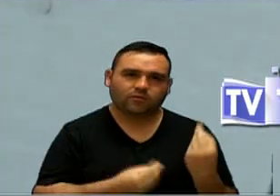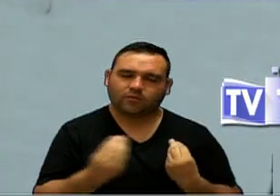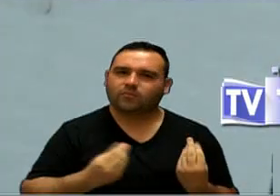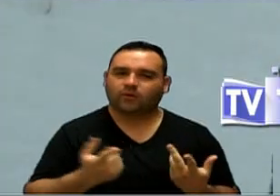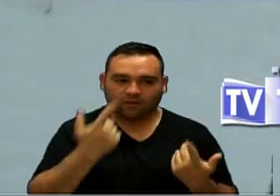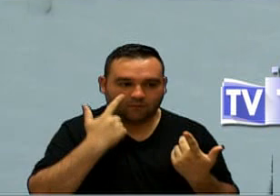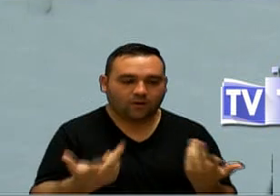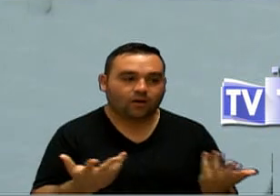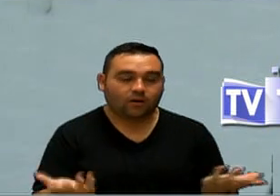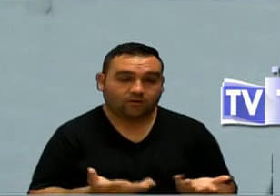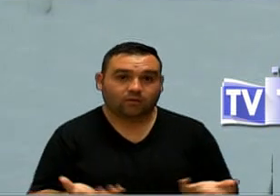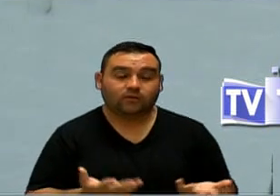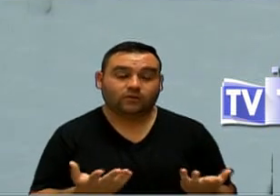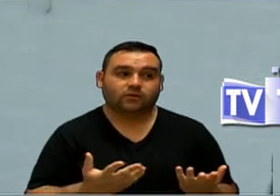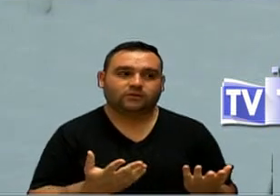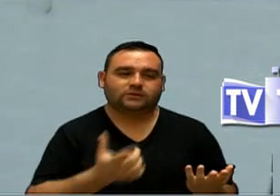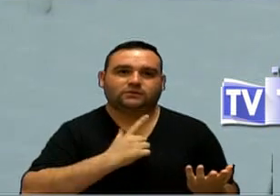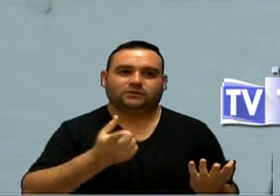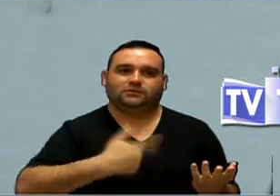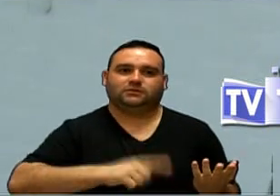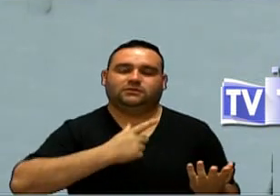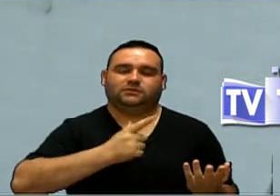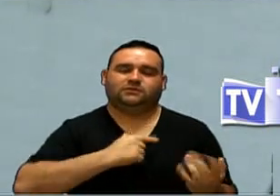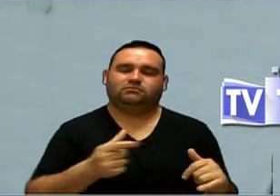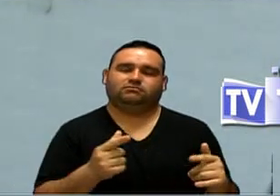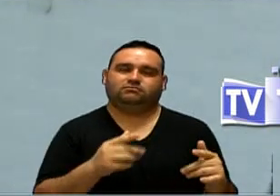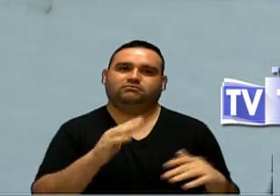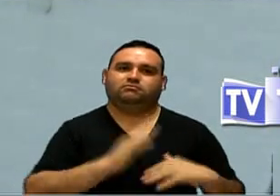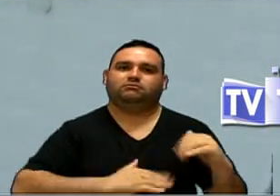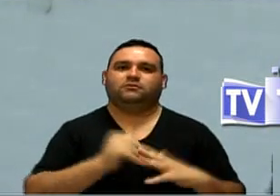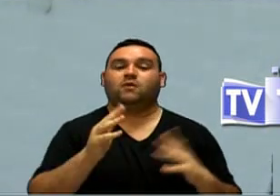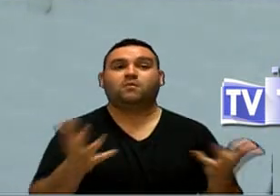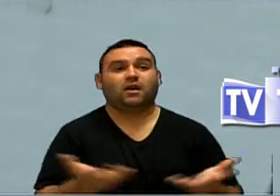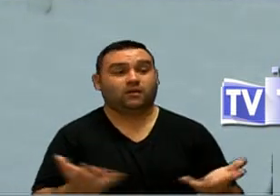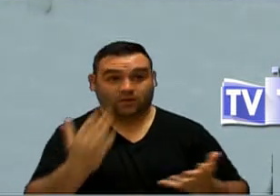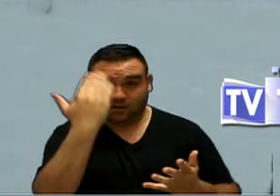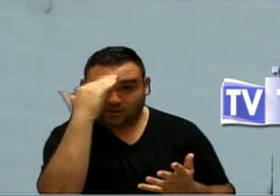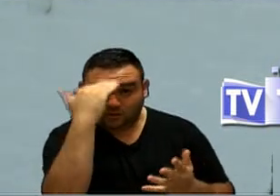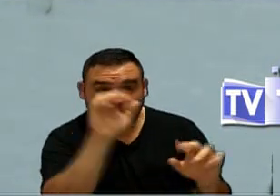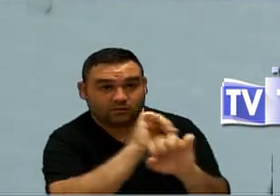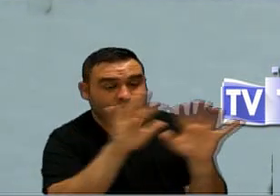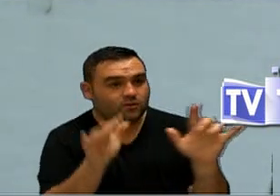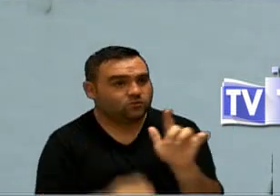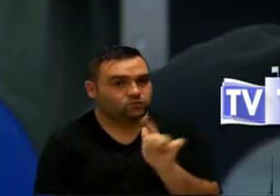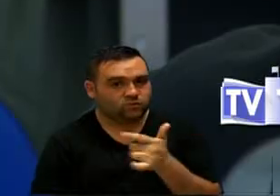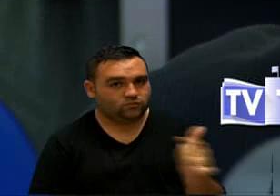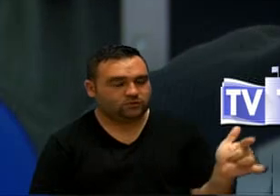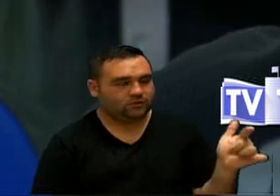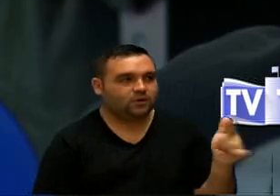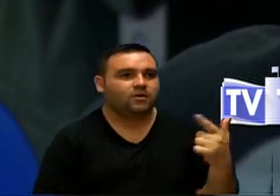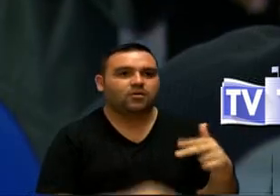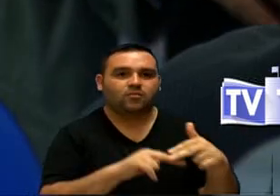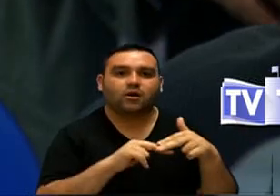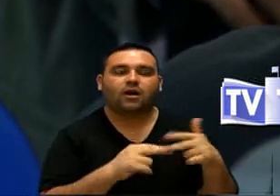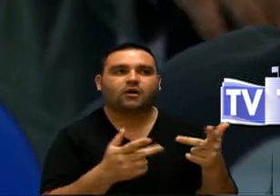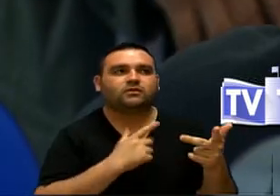assim, olha, a nossa parte nós fizemos. Se o entendimento agora não foi para que isso